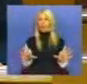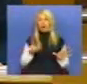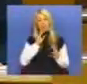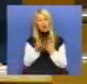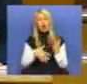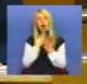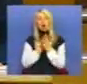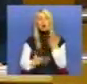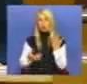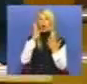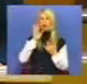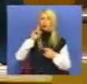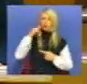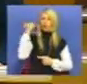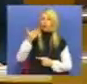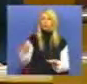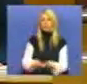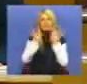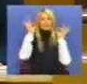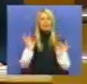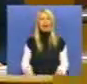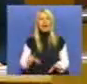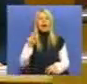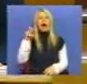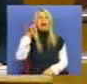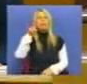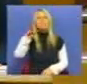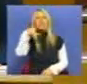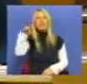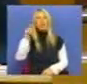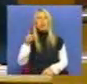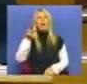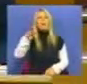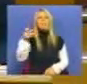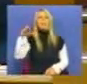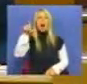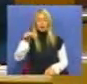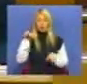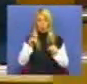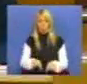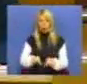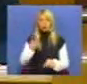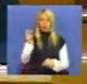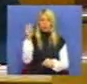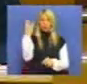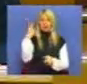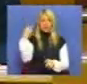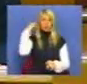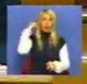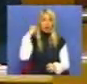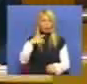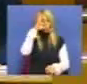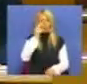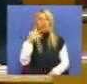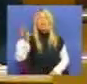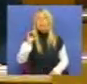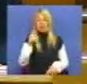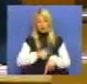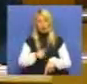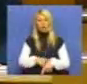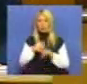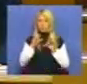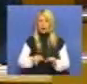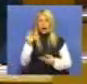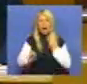quadros promissores como Almerindo Marques. Temos hoje 3 anos de governo do Partido Socialista. É tempo de avaliar o país que